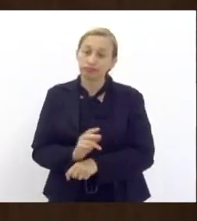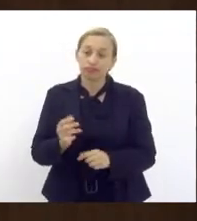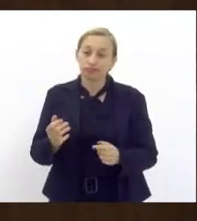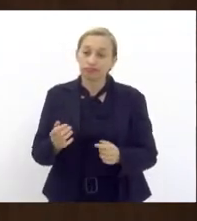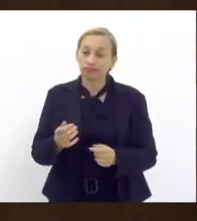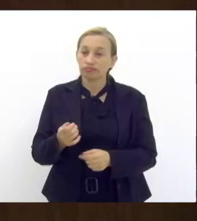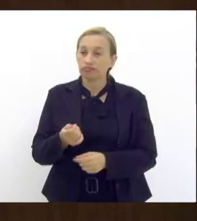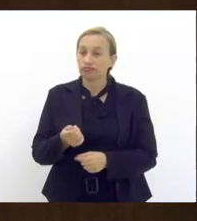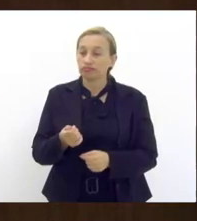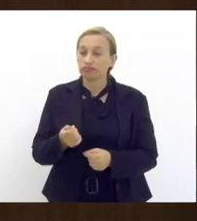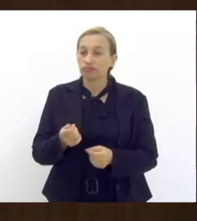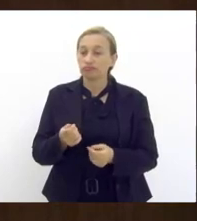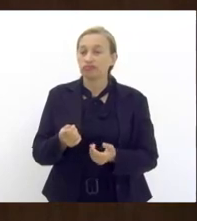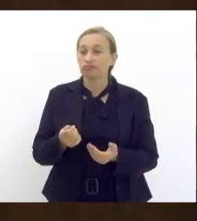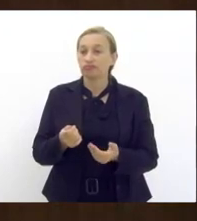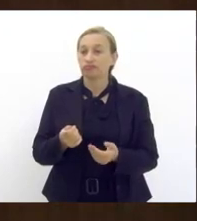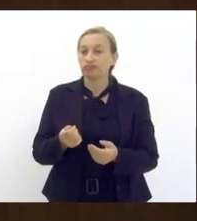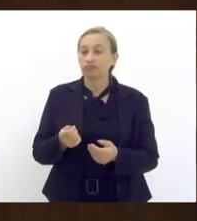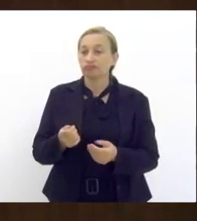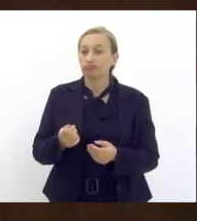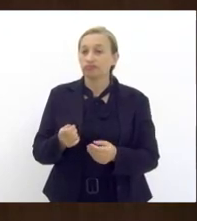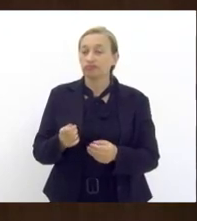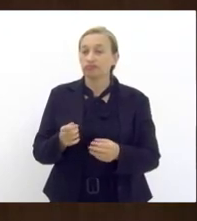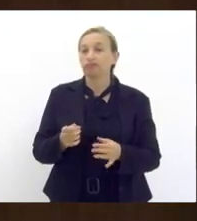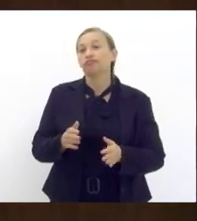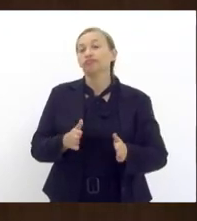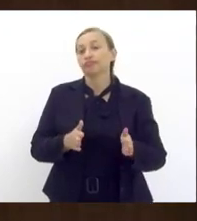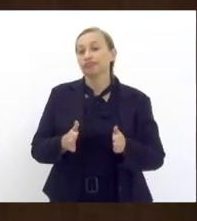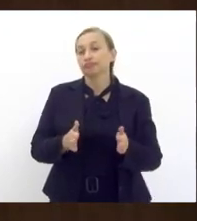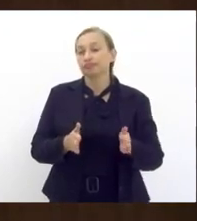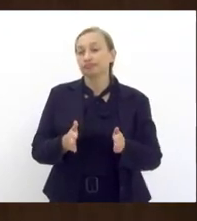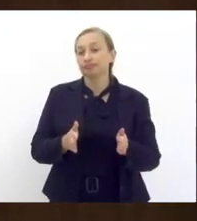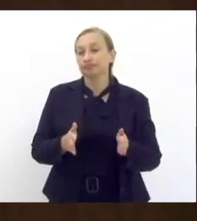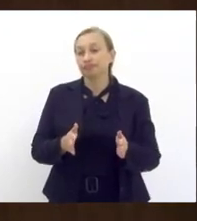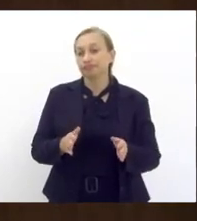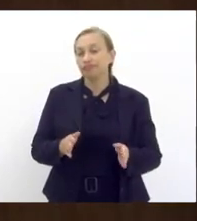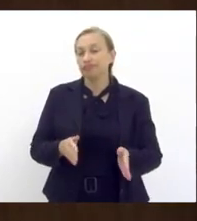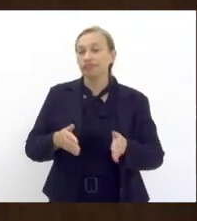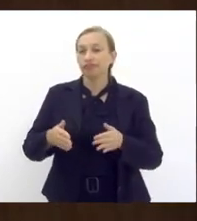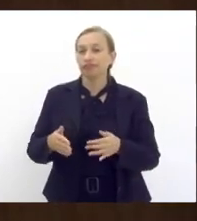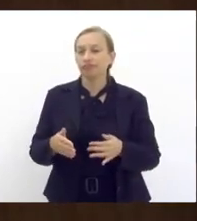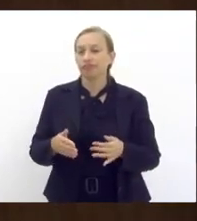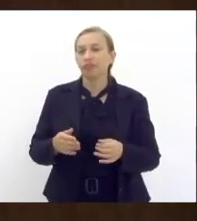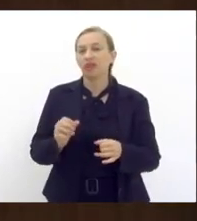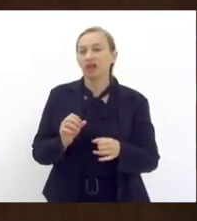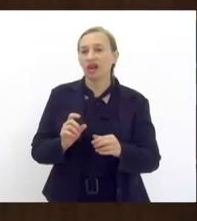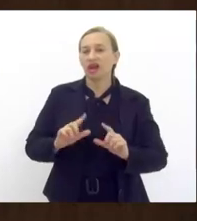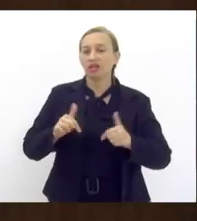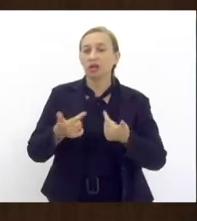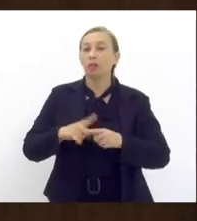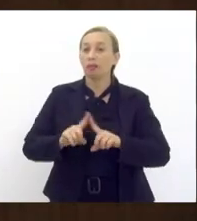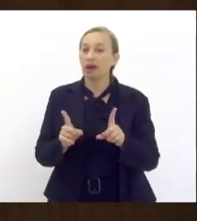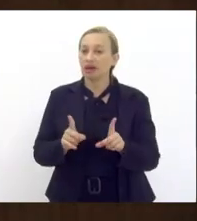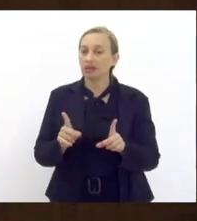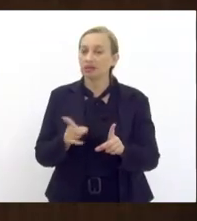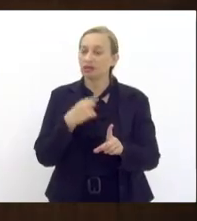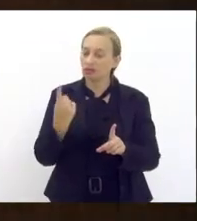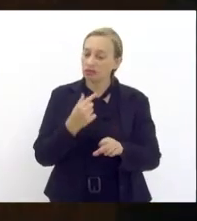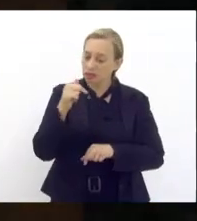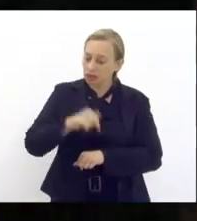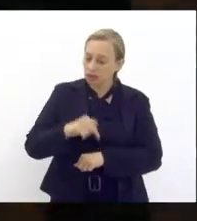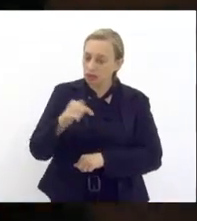de antecipar a prorrogação da concessão, assim o fez, mas estaremos